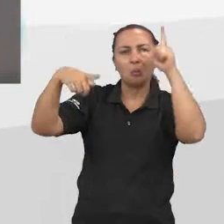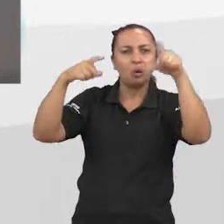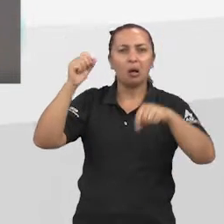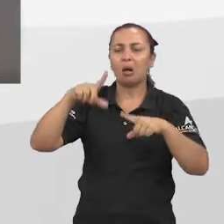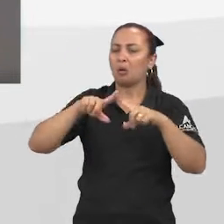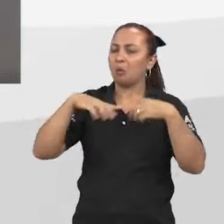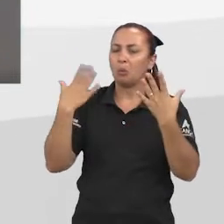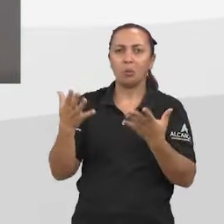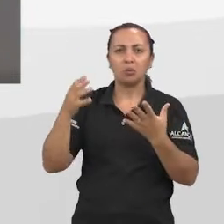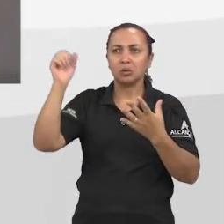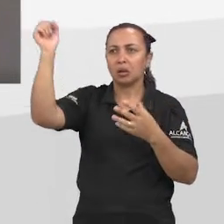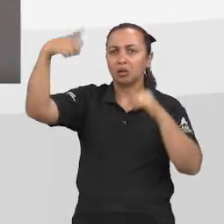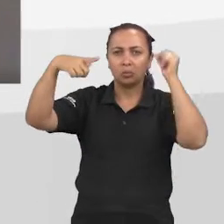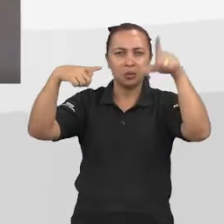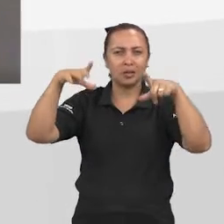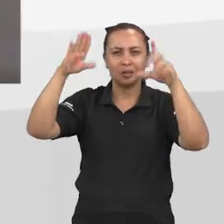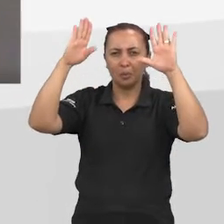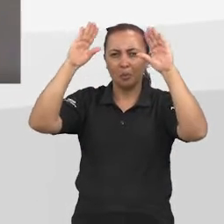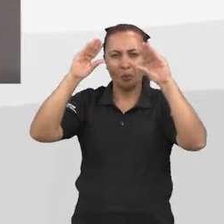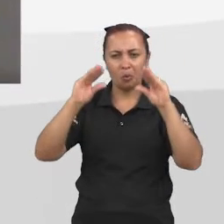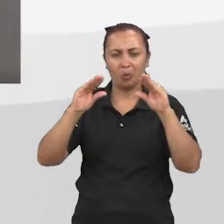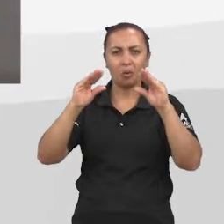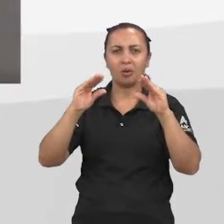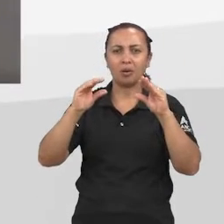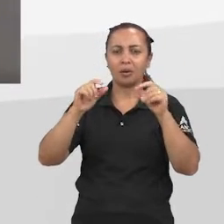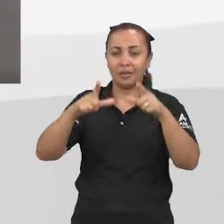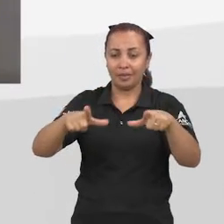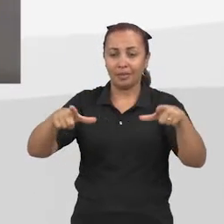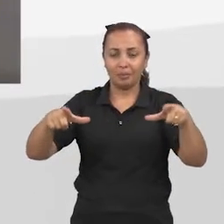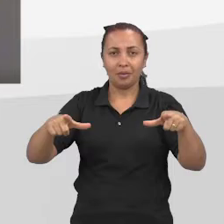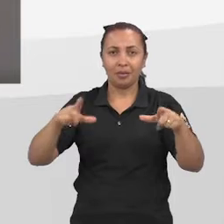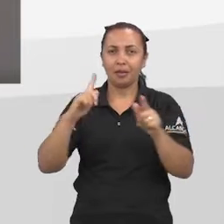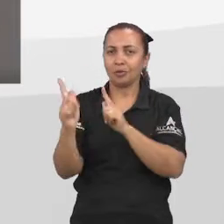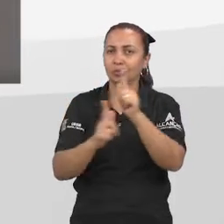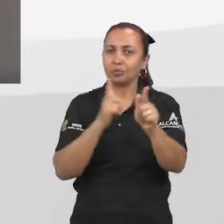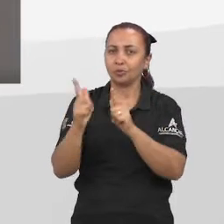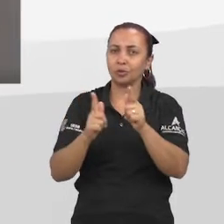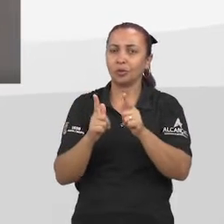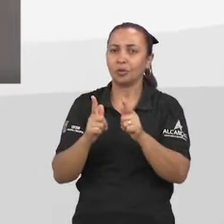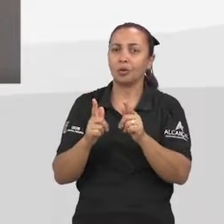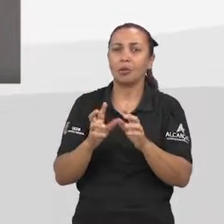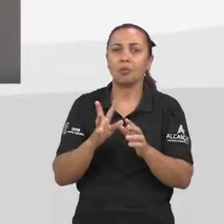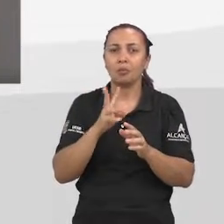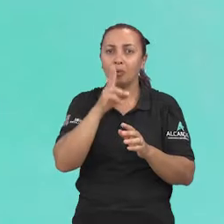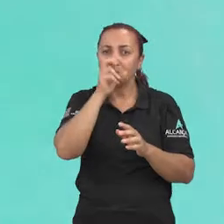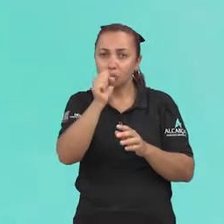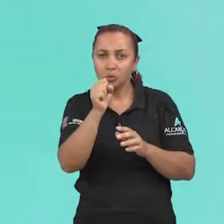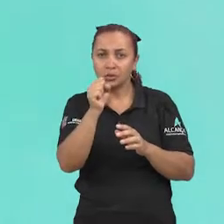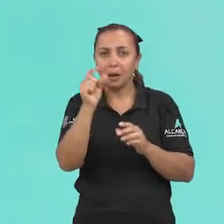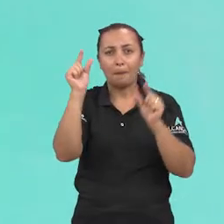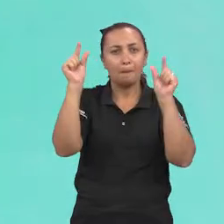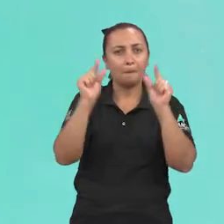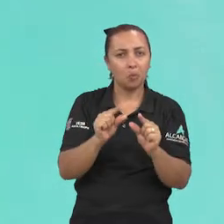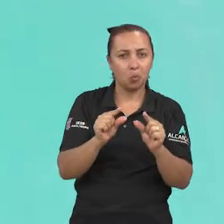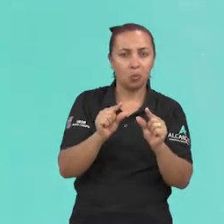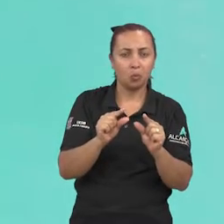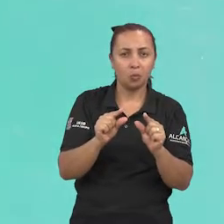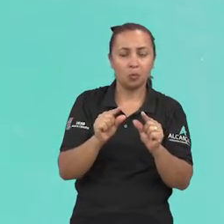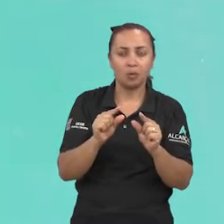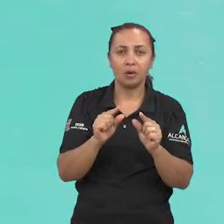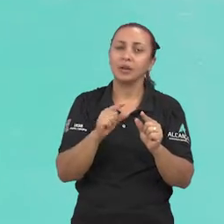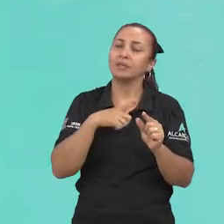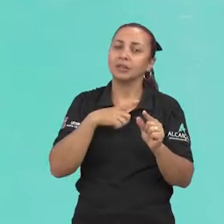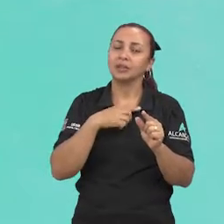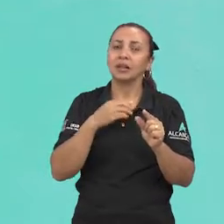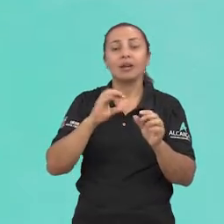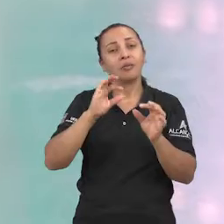a luminosidade está baixa na placa, isso ele gera uma potência baixa, que consequentemente vai